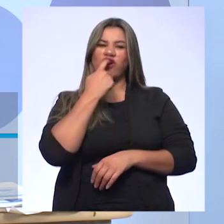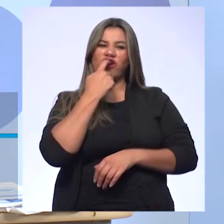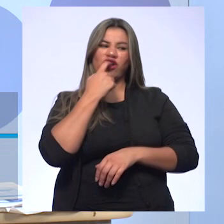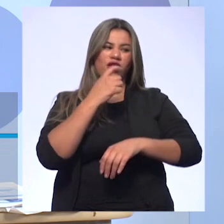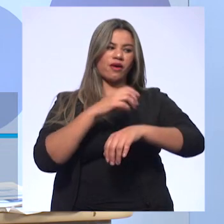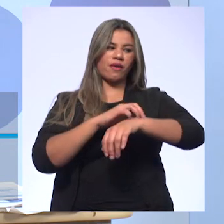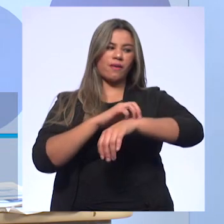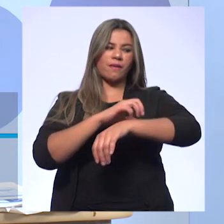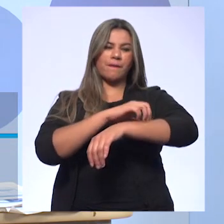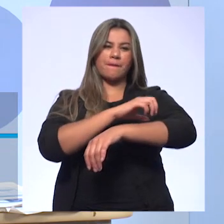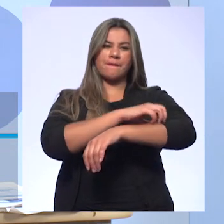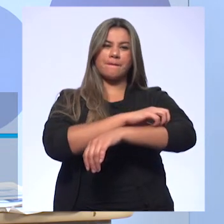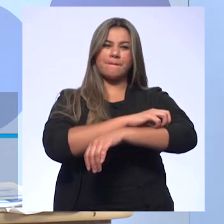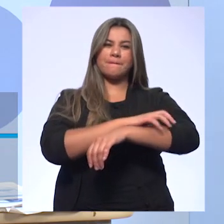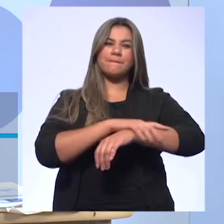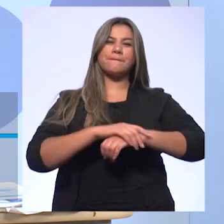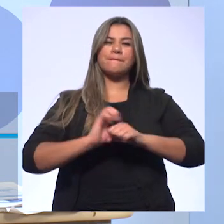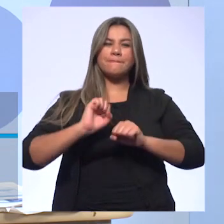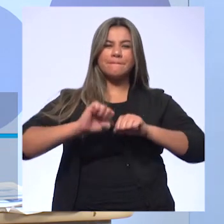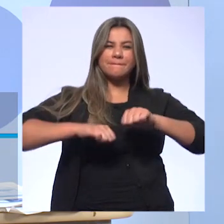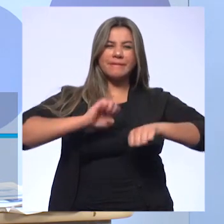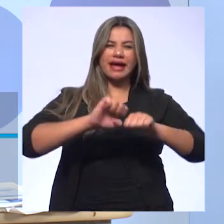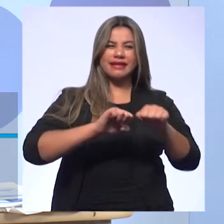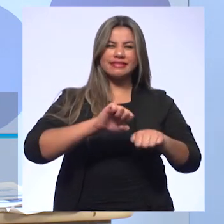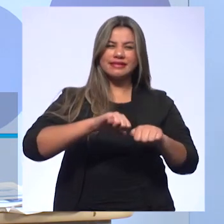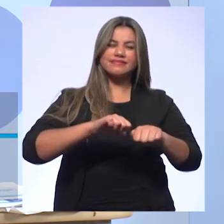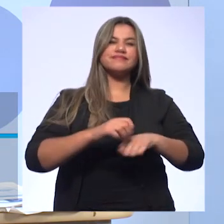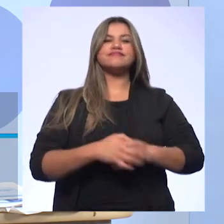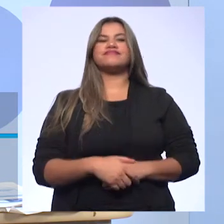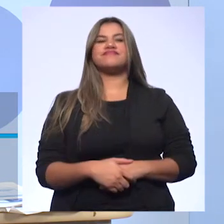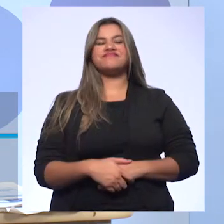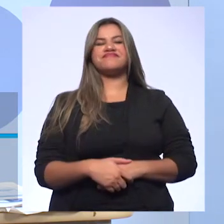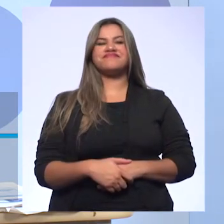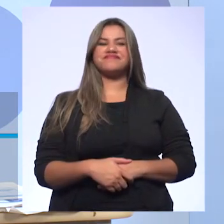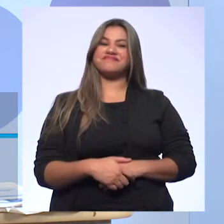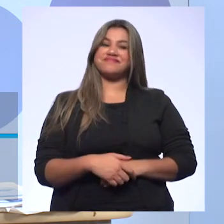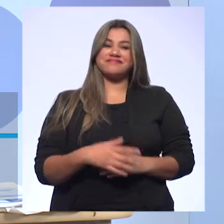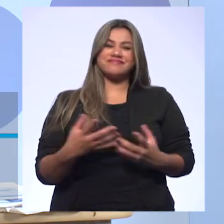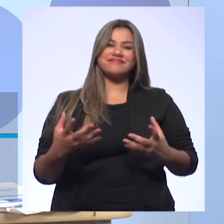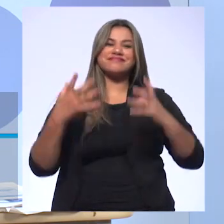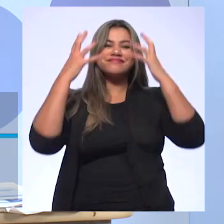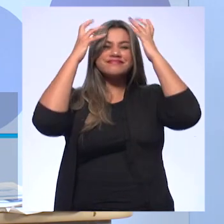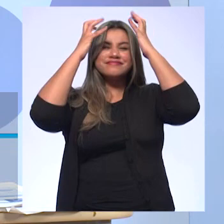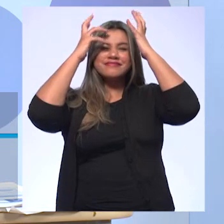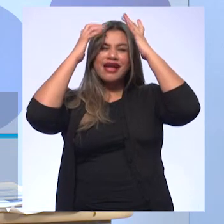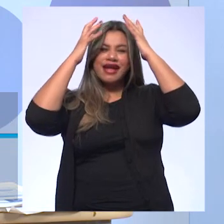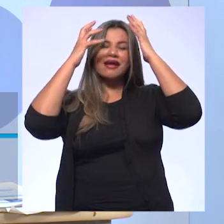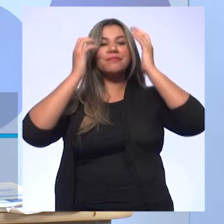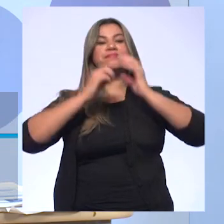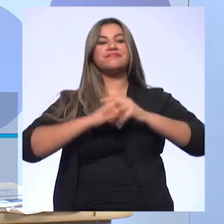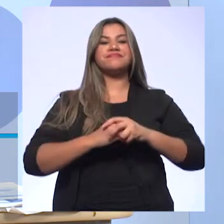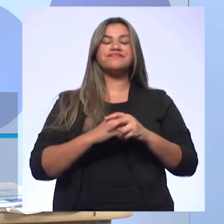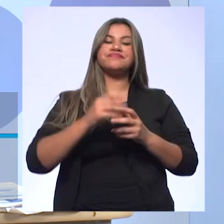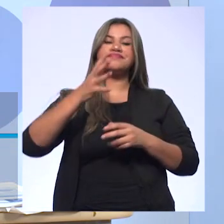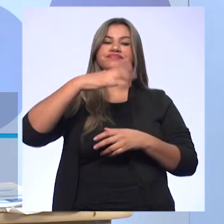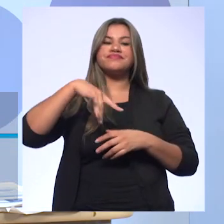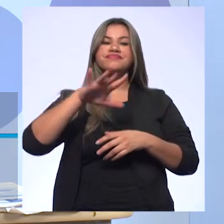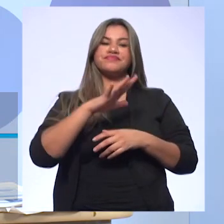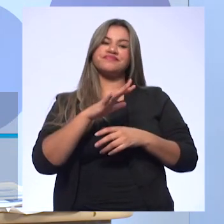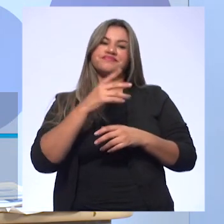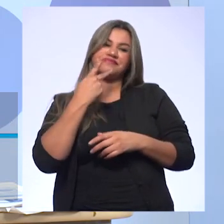músculo, cérebro. Né? Então foi do mais completo, aí foi. Né? A